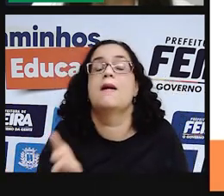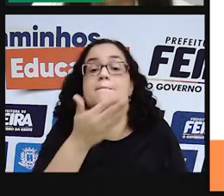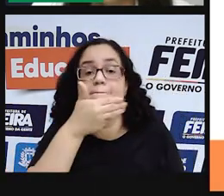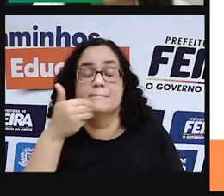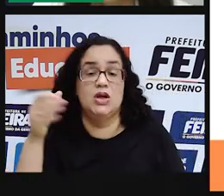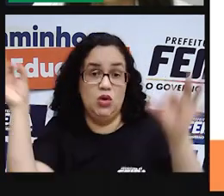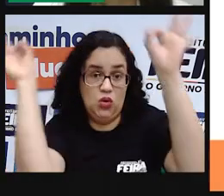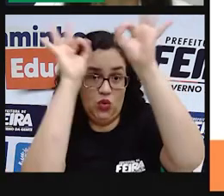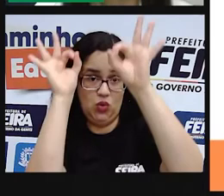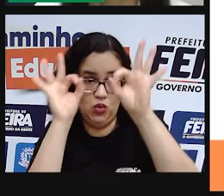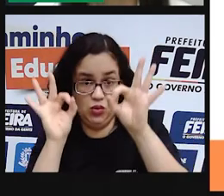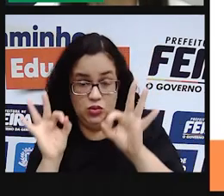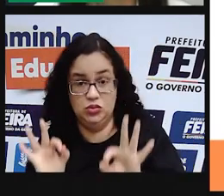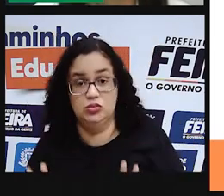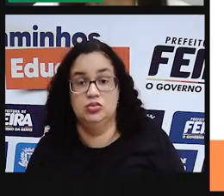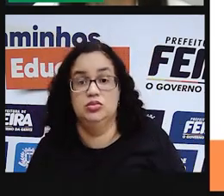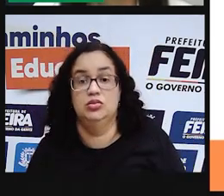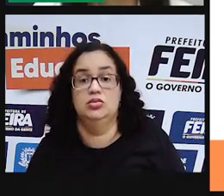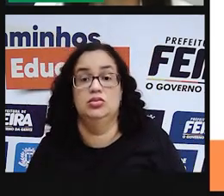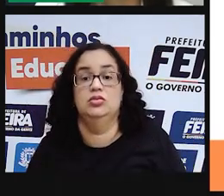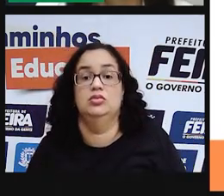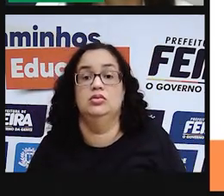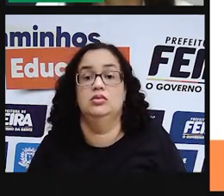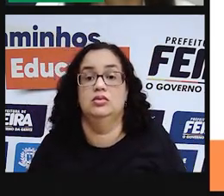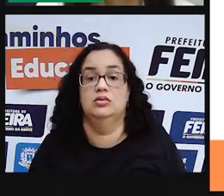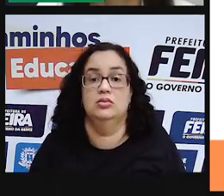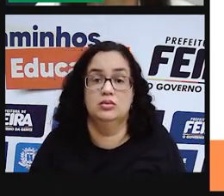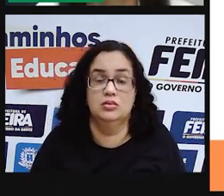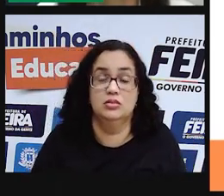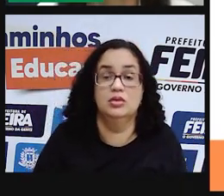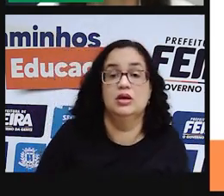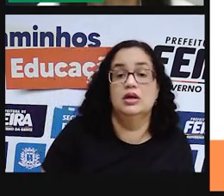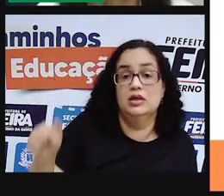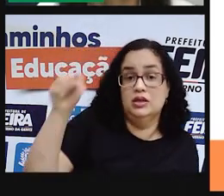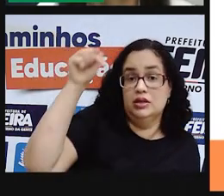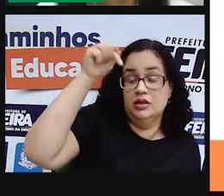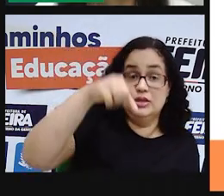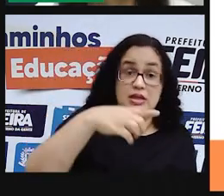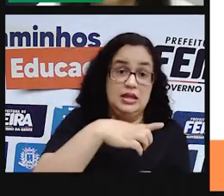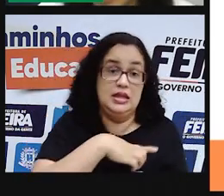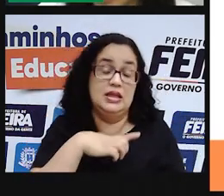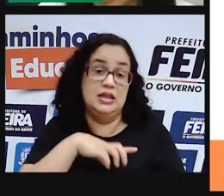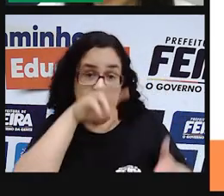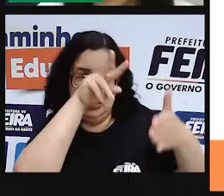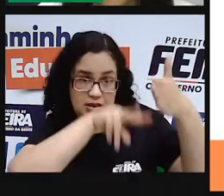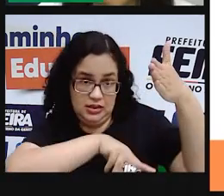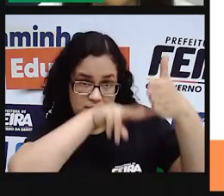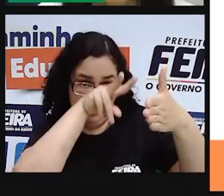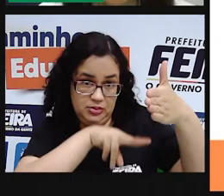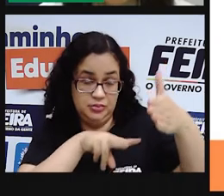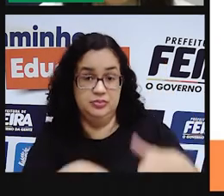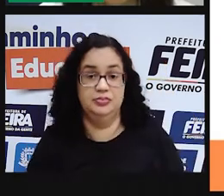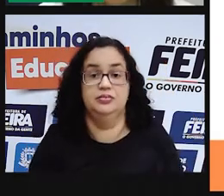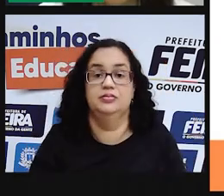organizou o texto da resenha, foi apresentar a obra a quem estaria lendo aquela